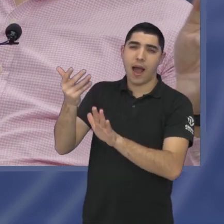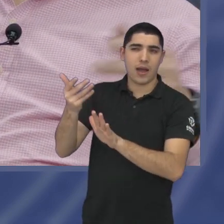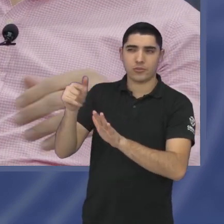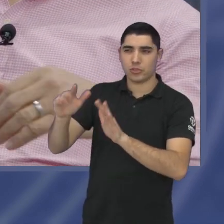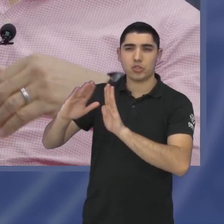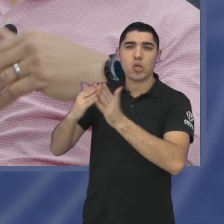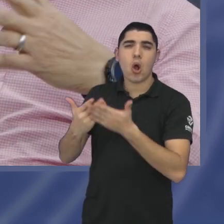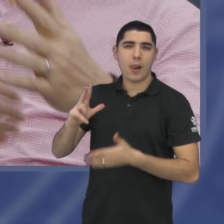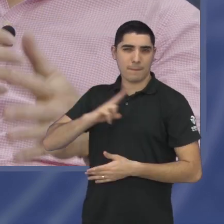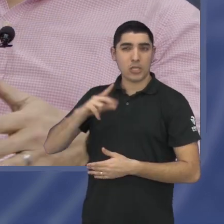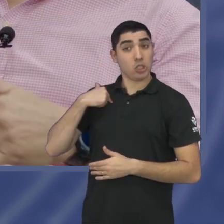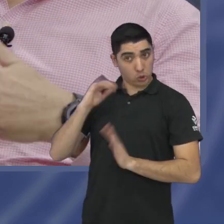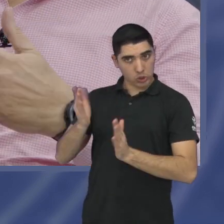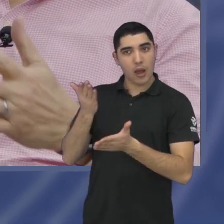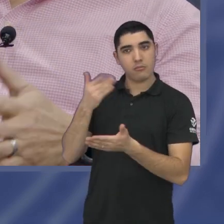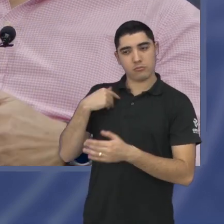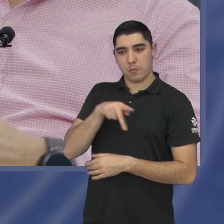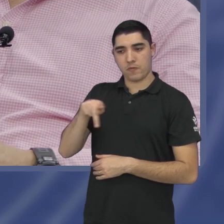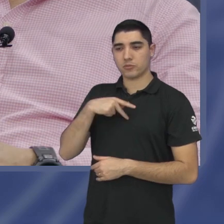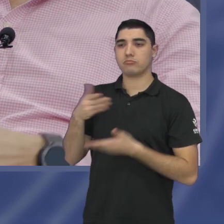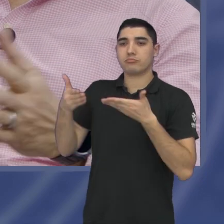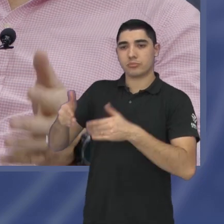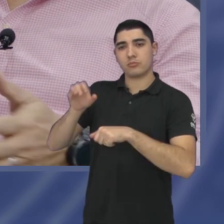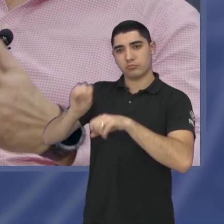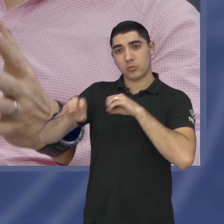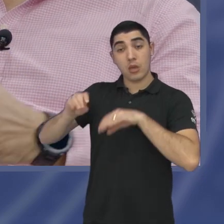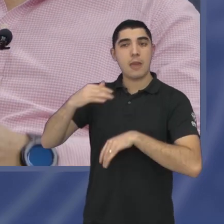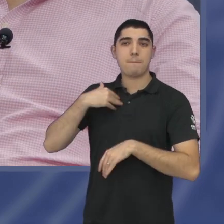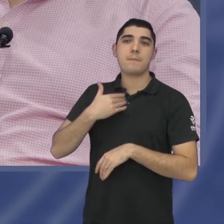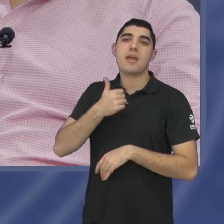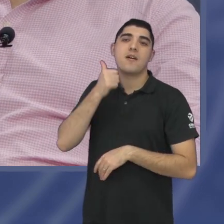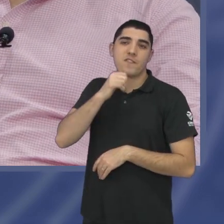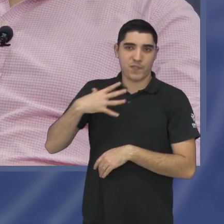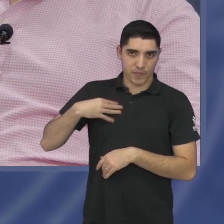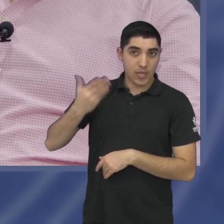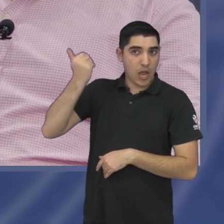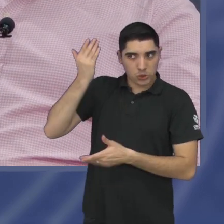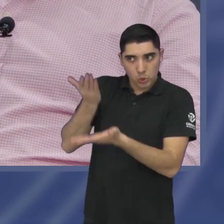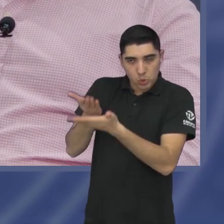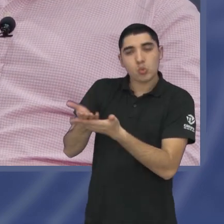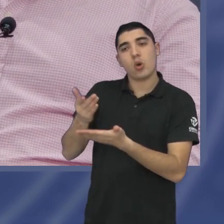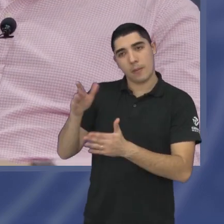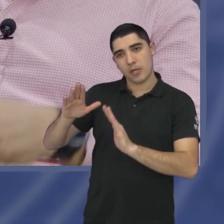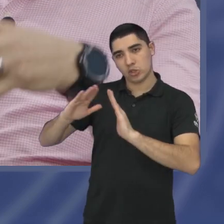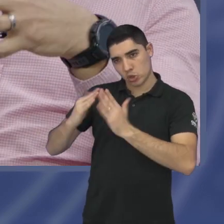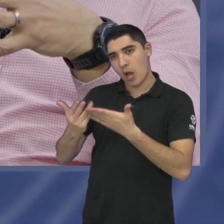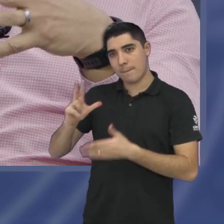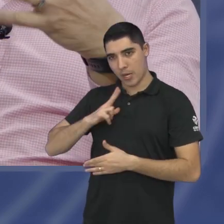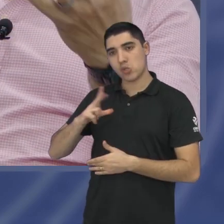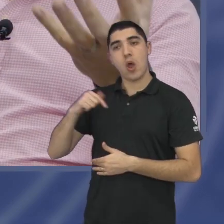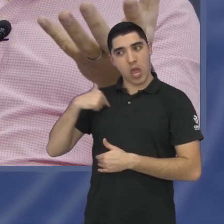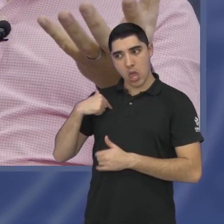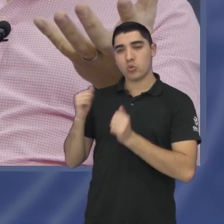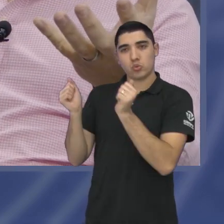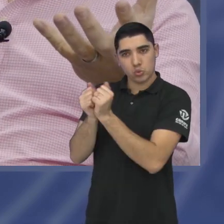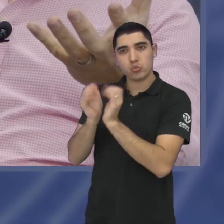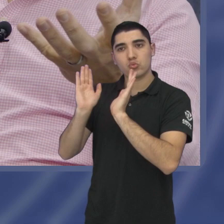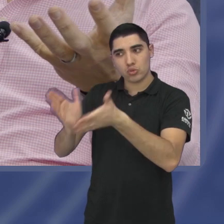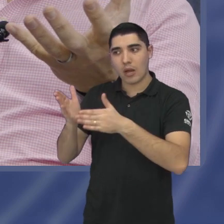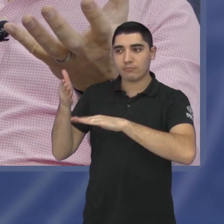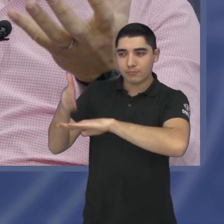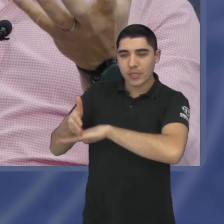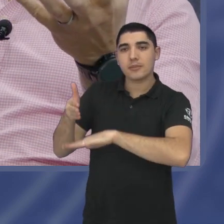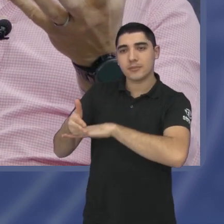várias delas, eu já dei aula na rede particular, quando minhas filhas estavam na rede particular. Então, junta essa